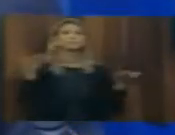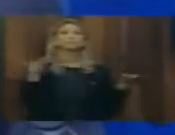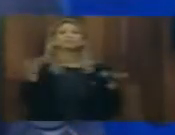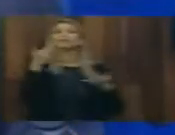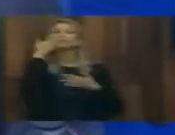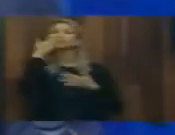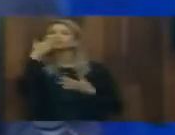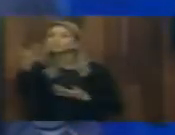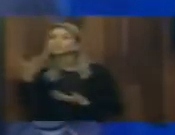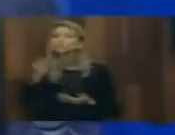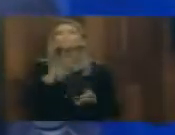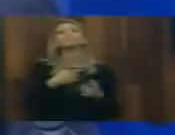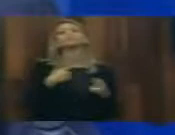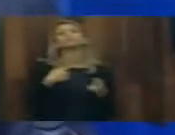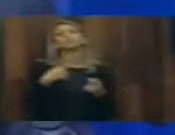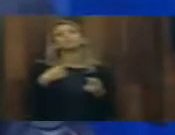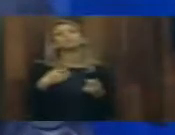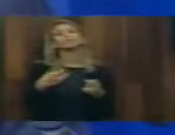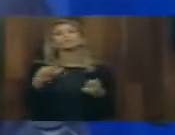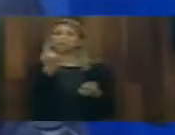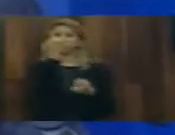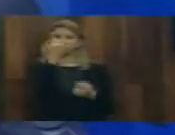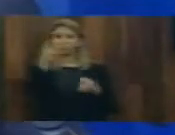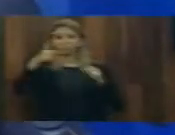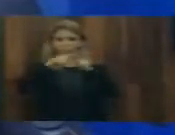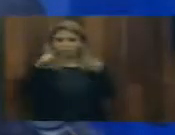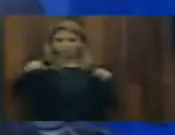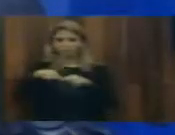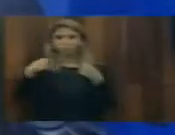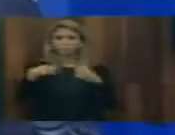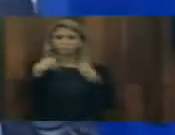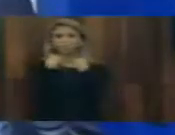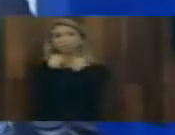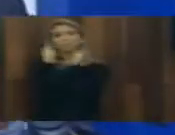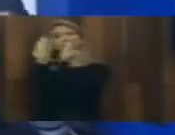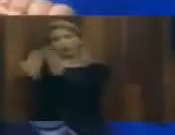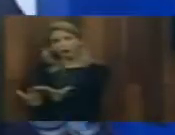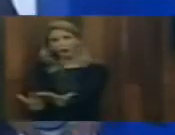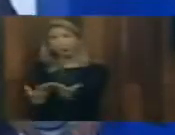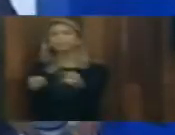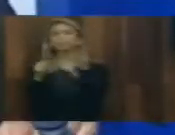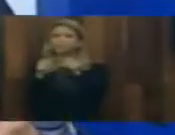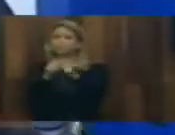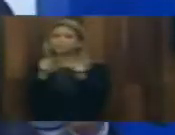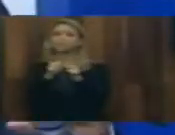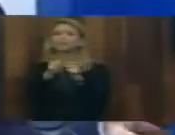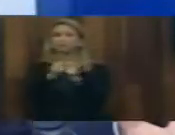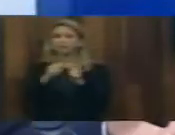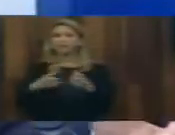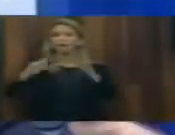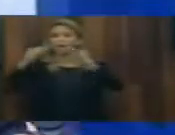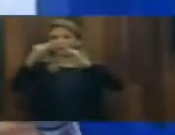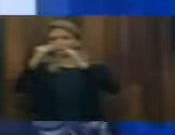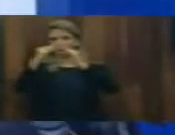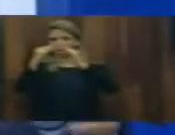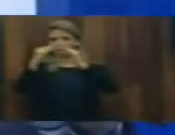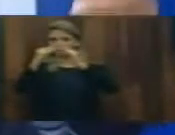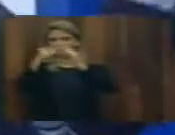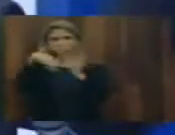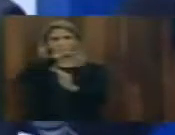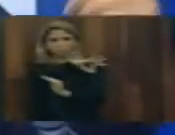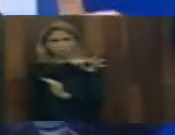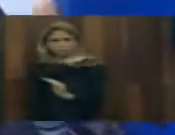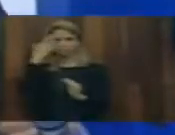indicação para que um terreno possa ser doado para que essa cabine seja colocada. Essa indicação é simples, basta o